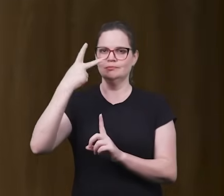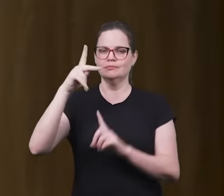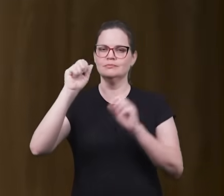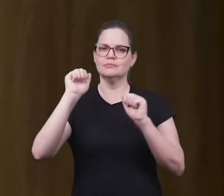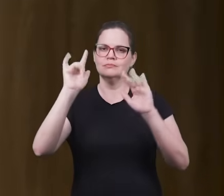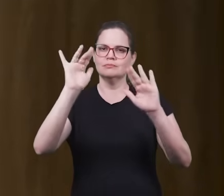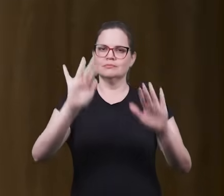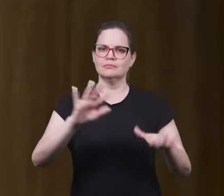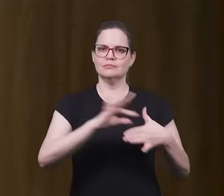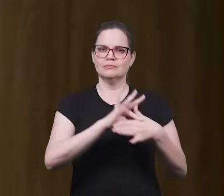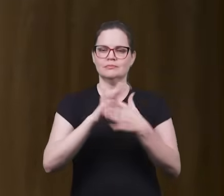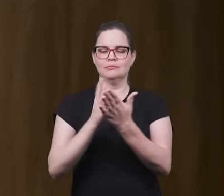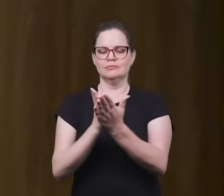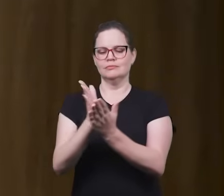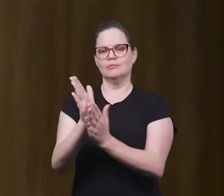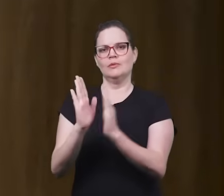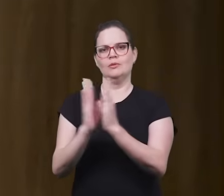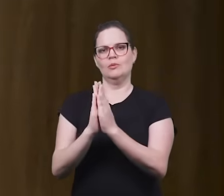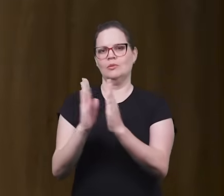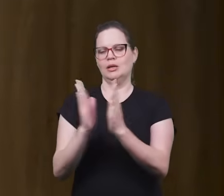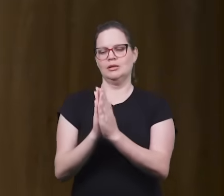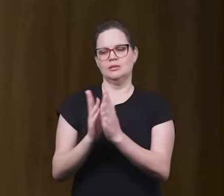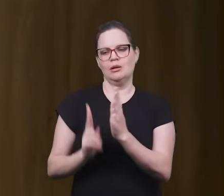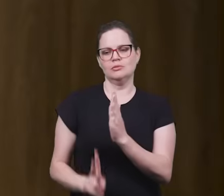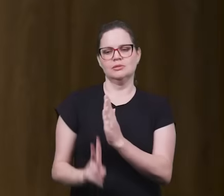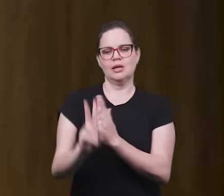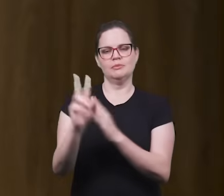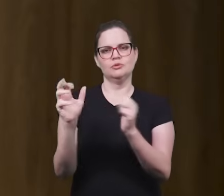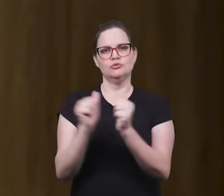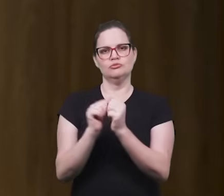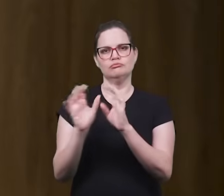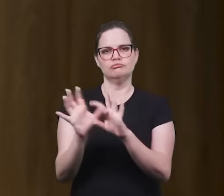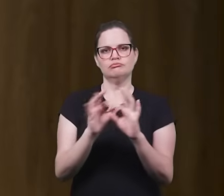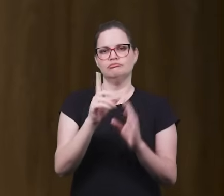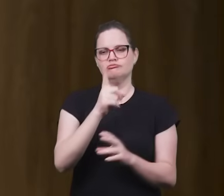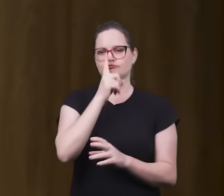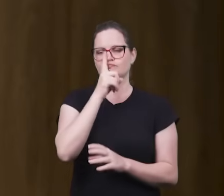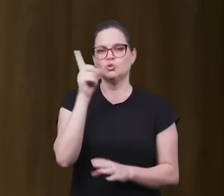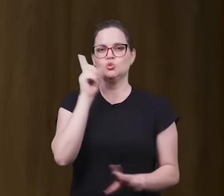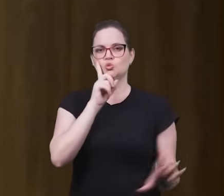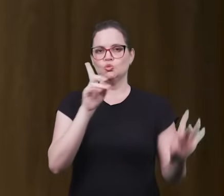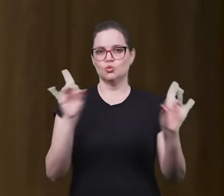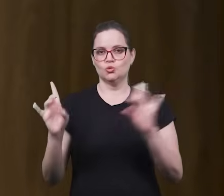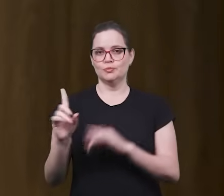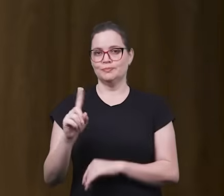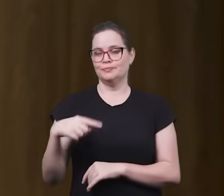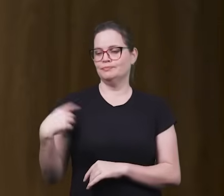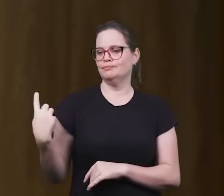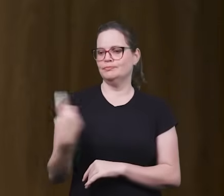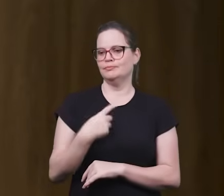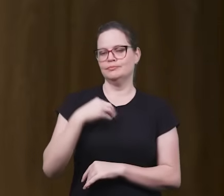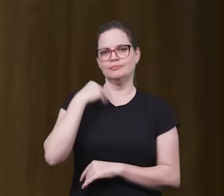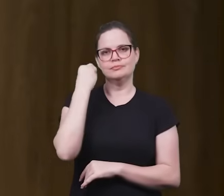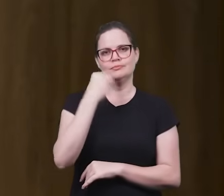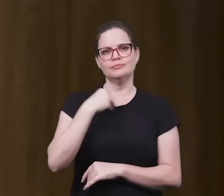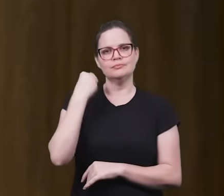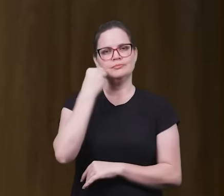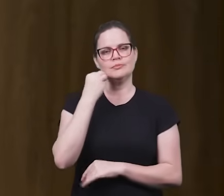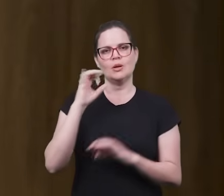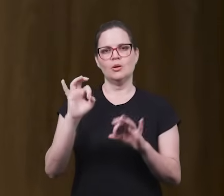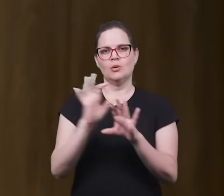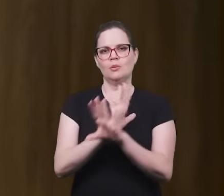nos conduzir a uma vida de oração fervorosa e constante, para que possamos experimentar